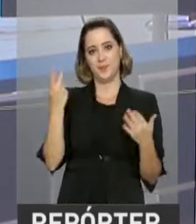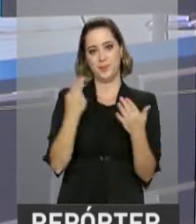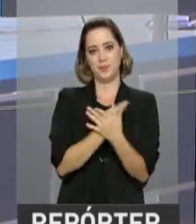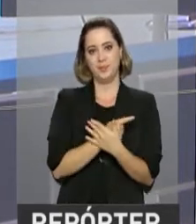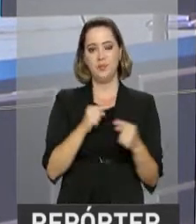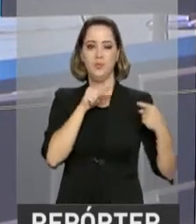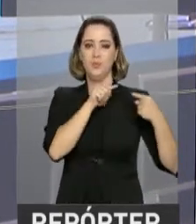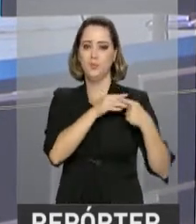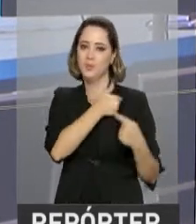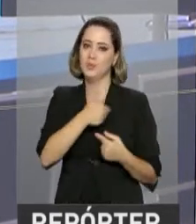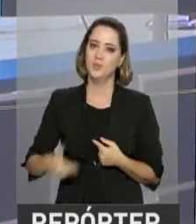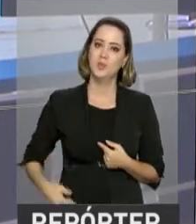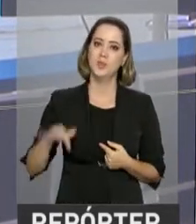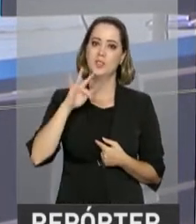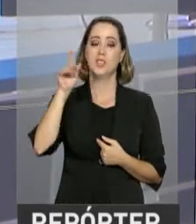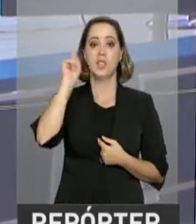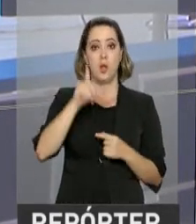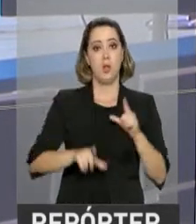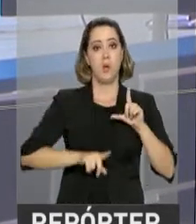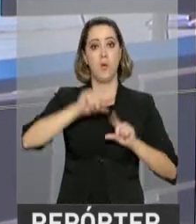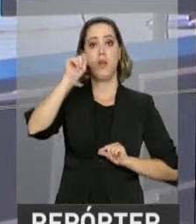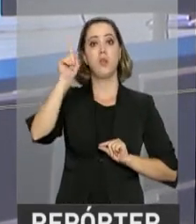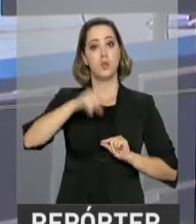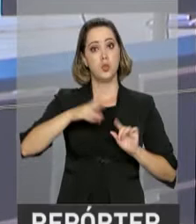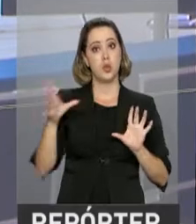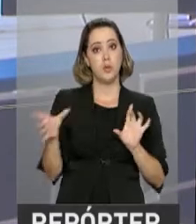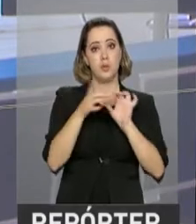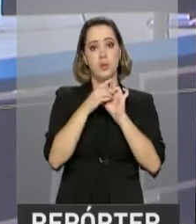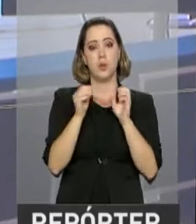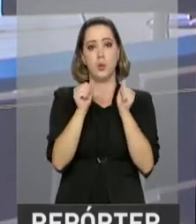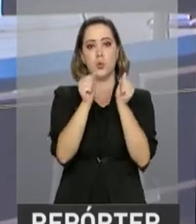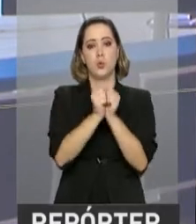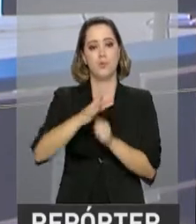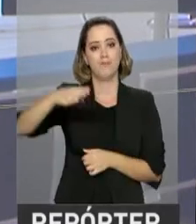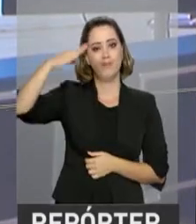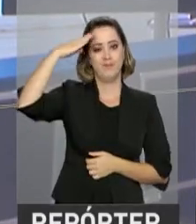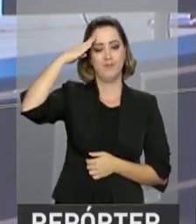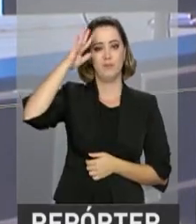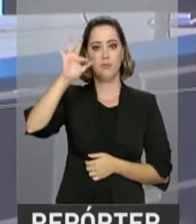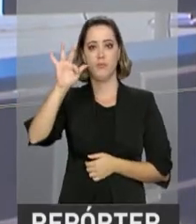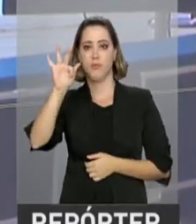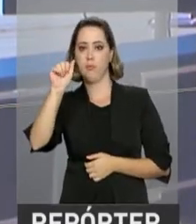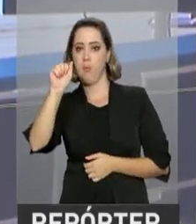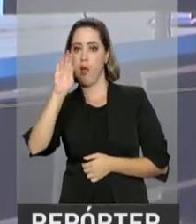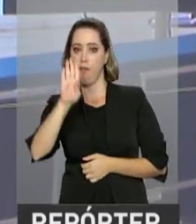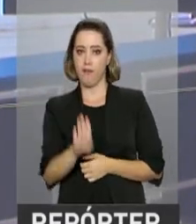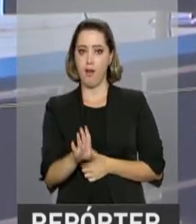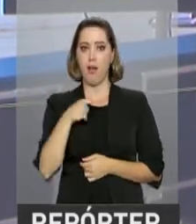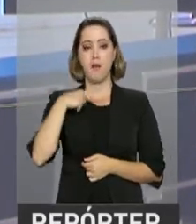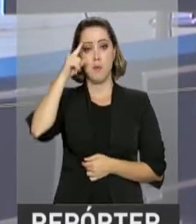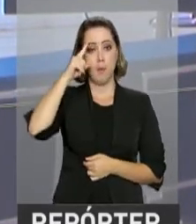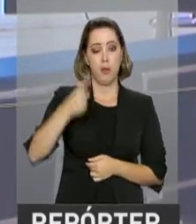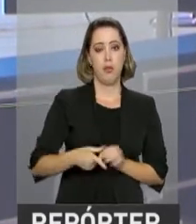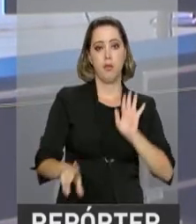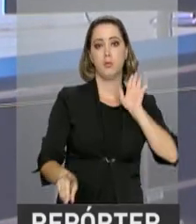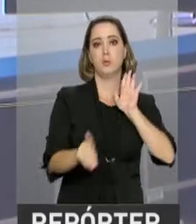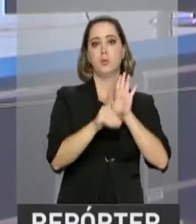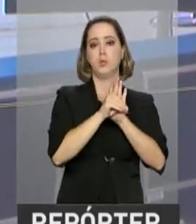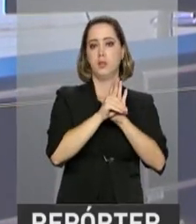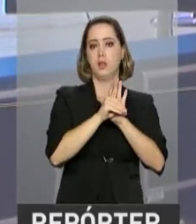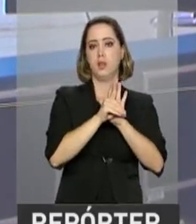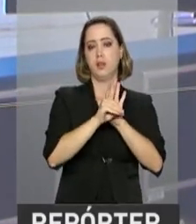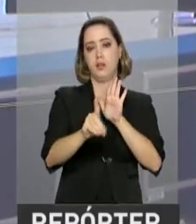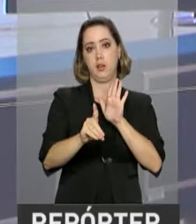federal o recorde é resultado do trabalho feito em parceria com a força aérea brasileira determinada por um decreto presidencial